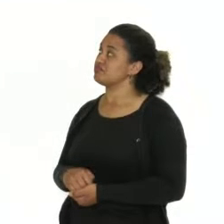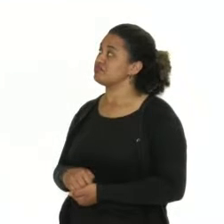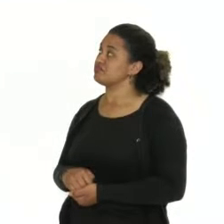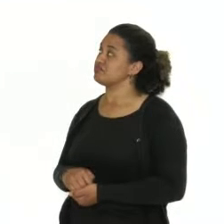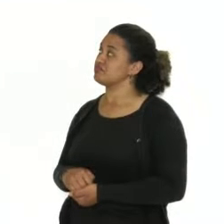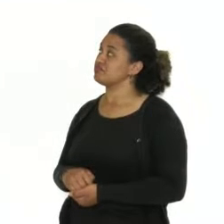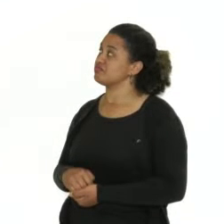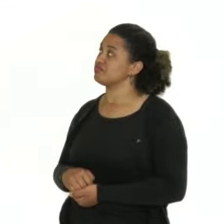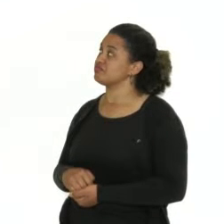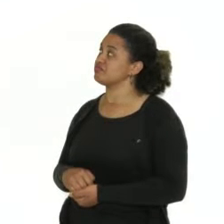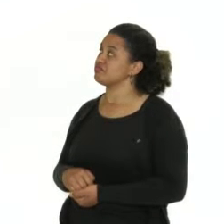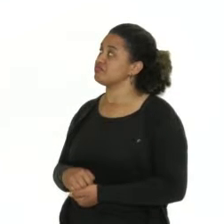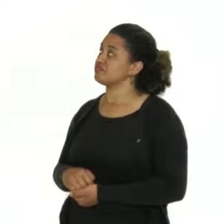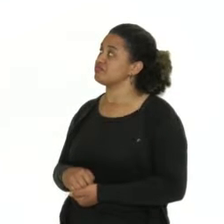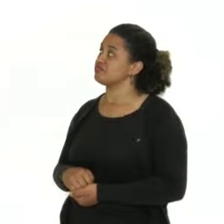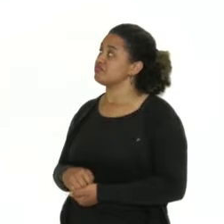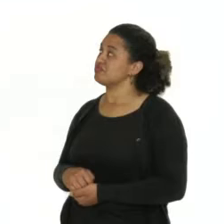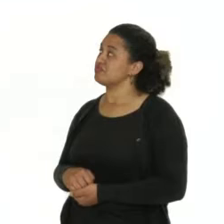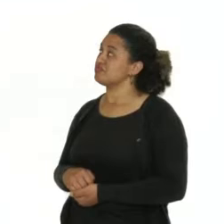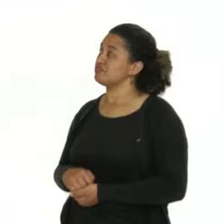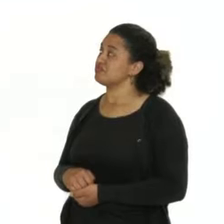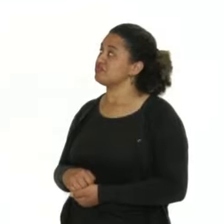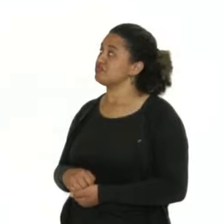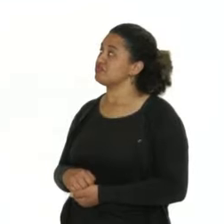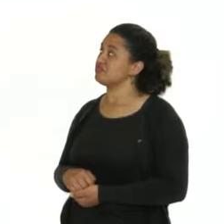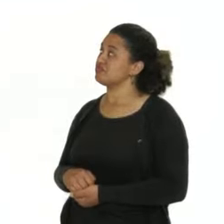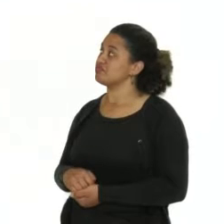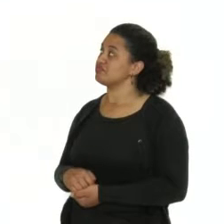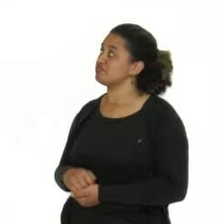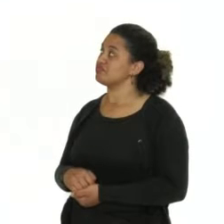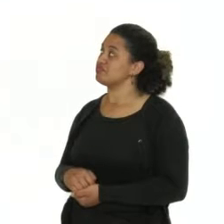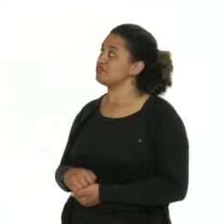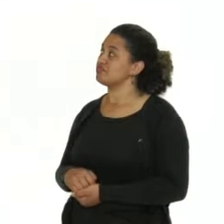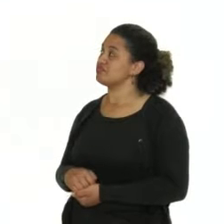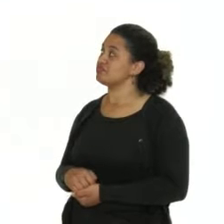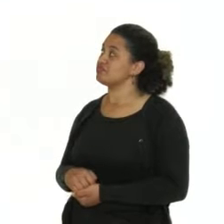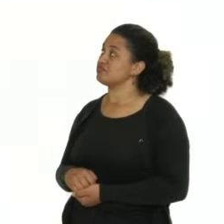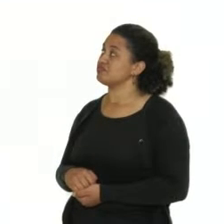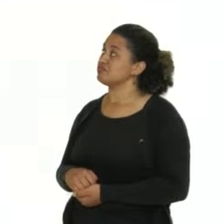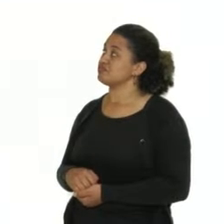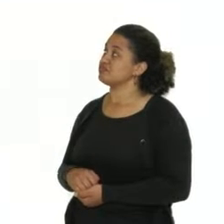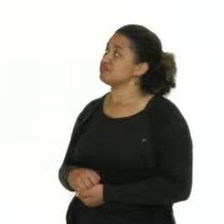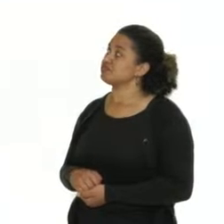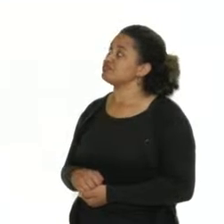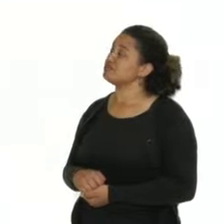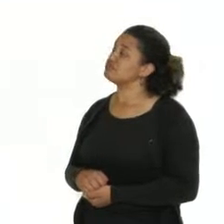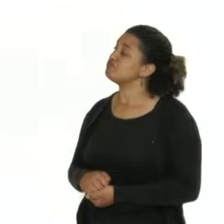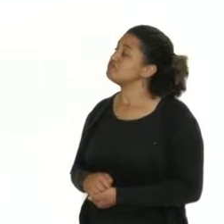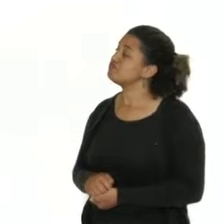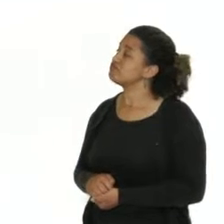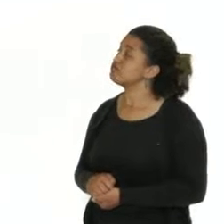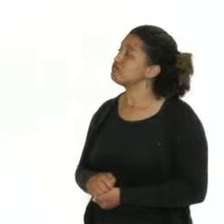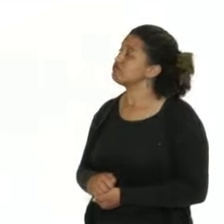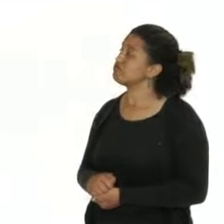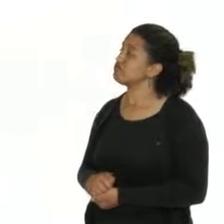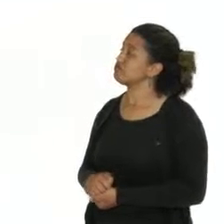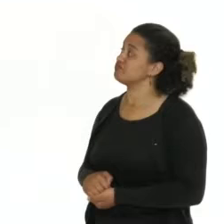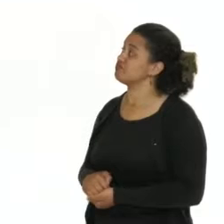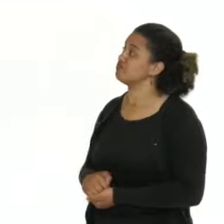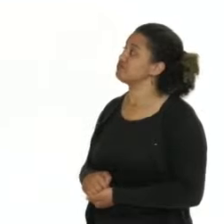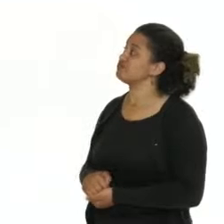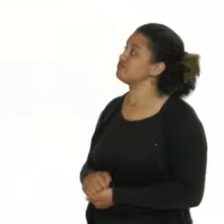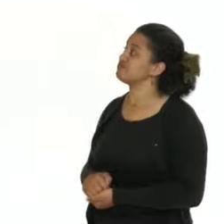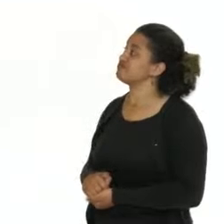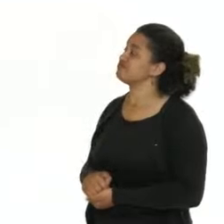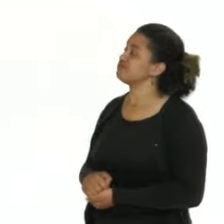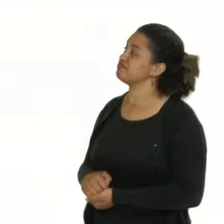Goiás, usando o pseudônimo de Cora Coralina. Em 1922, foi convidada para participar